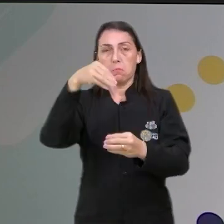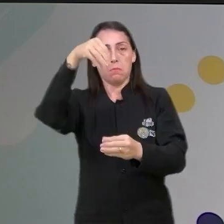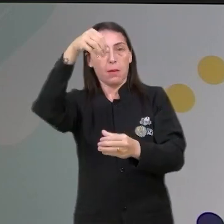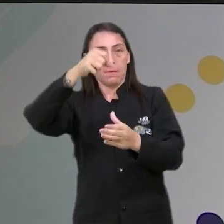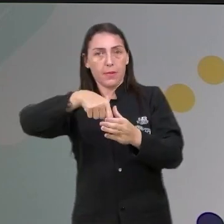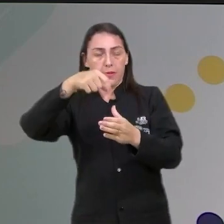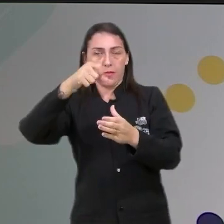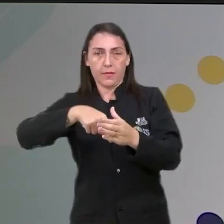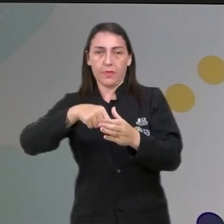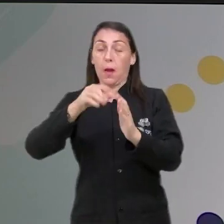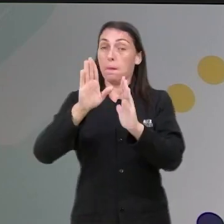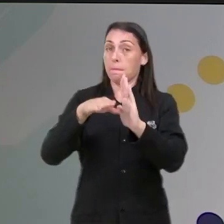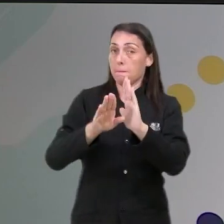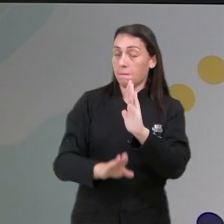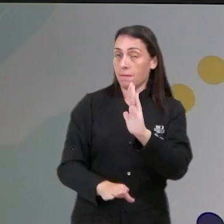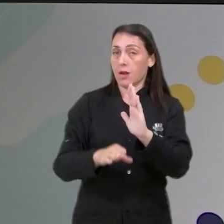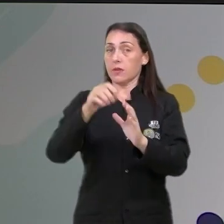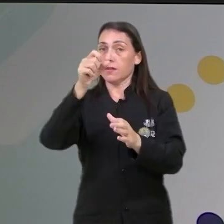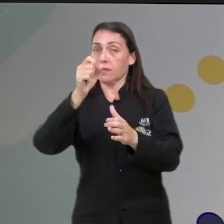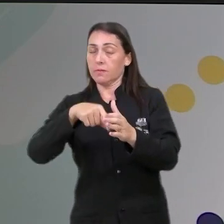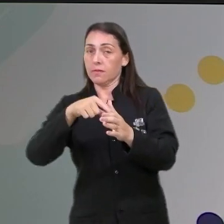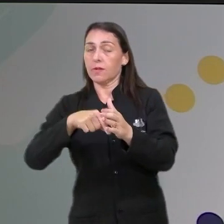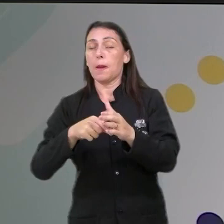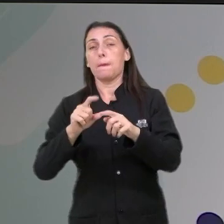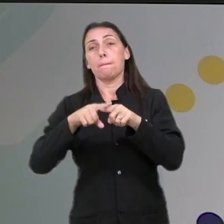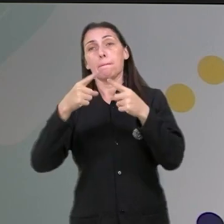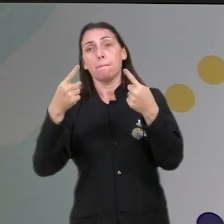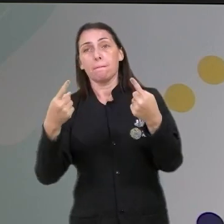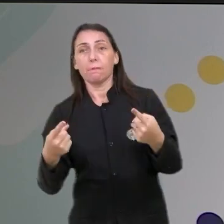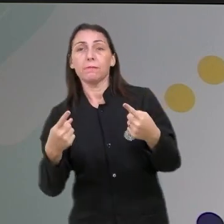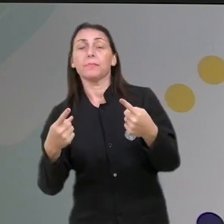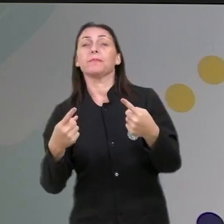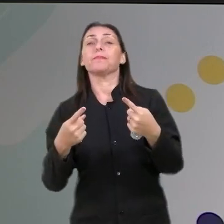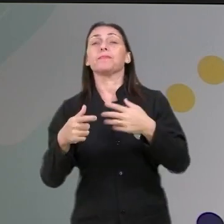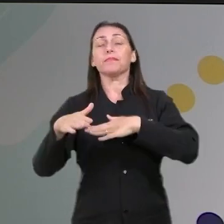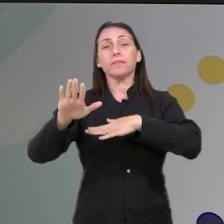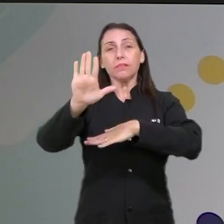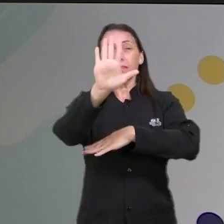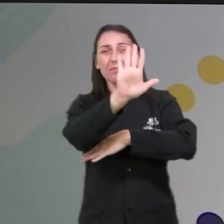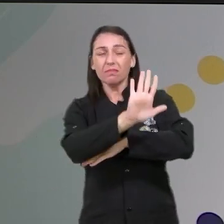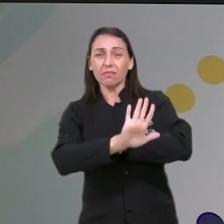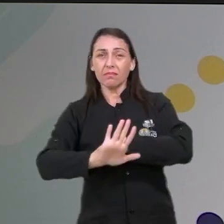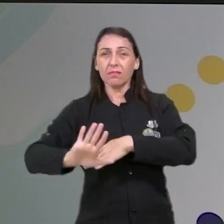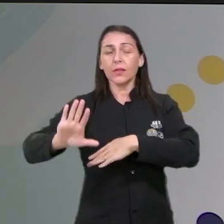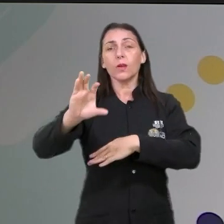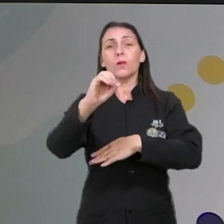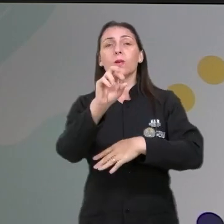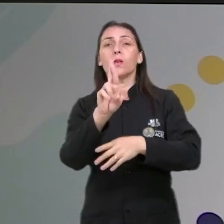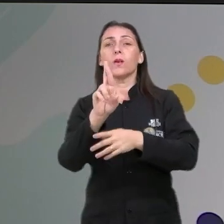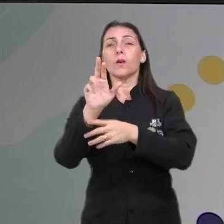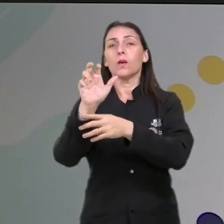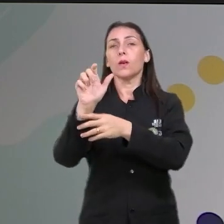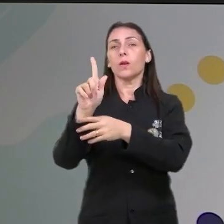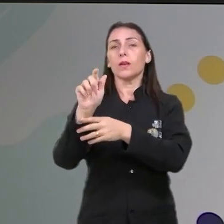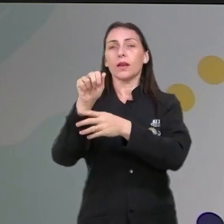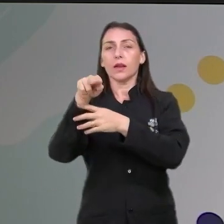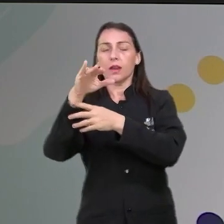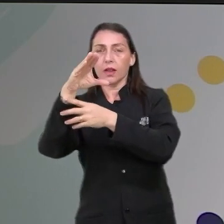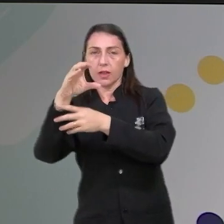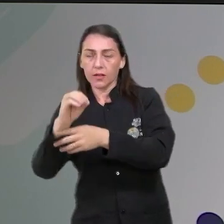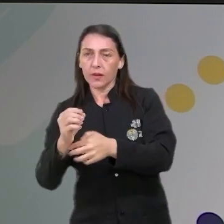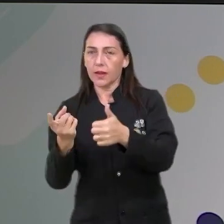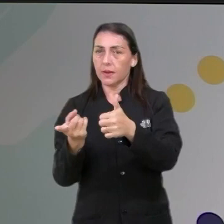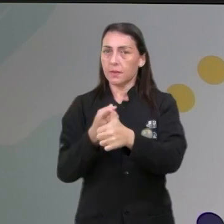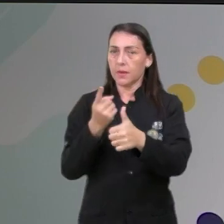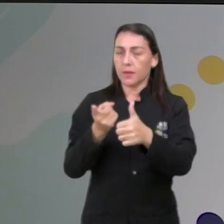baixa fertilidade. Porém, o horizonte ali que está mais superficial, que é o horizonte orgânico, tá, que é a